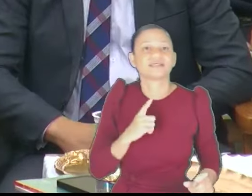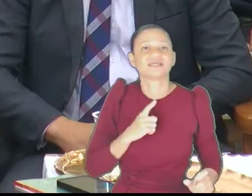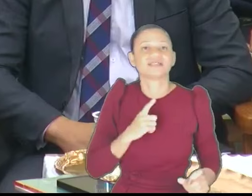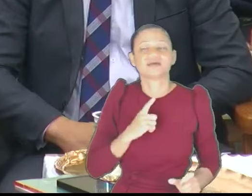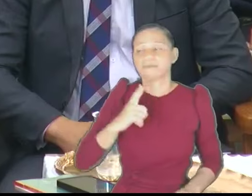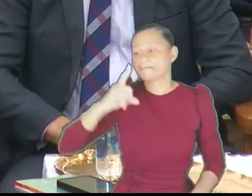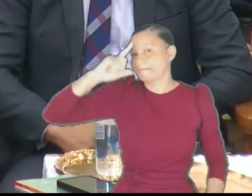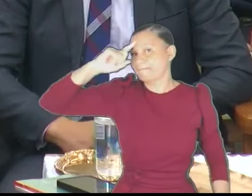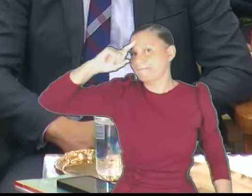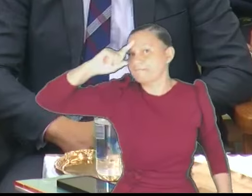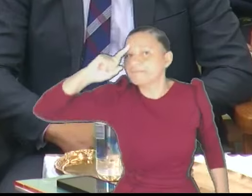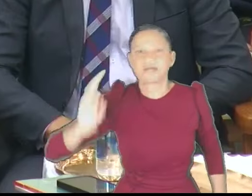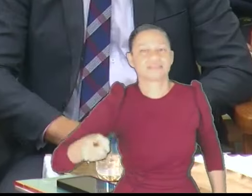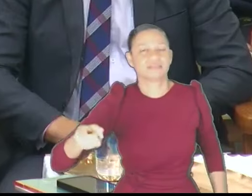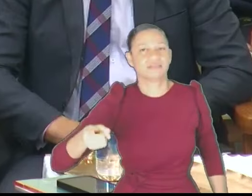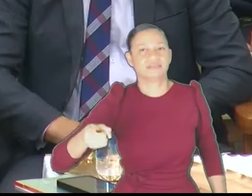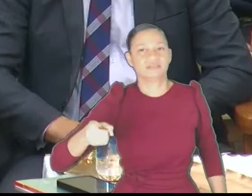ordenado